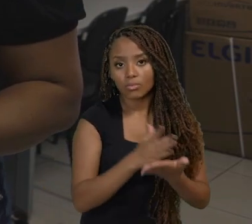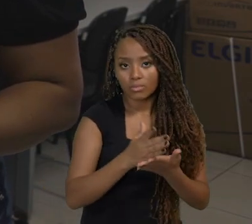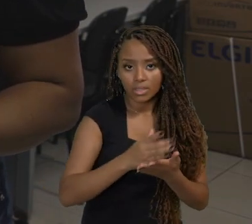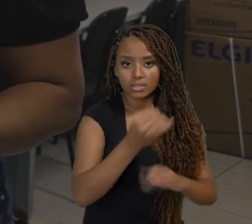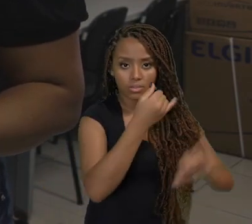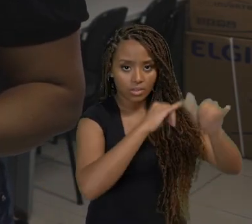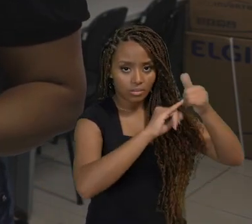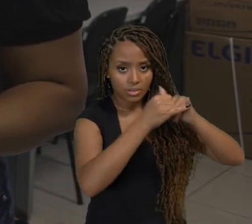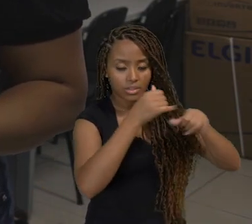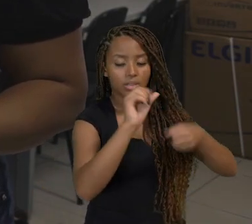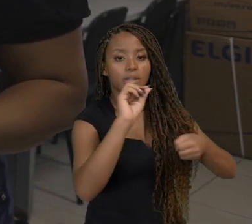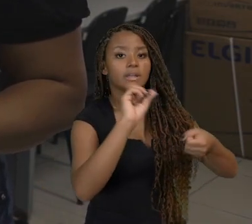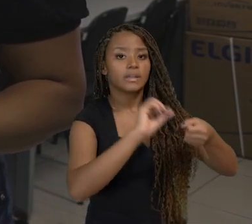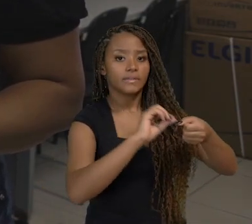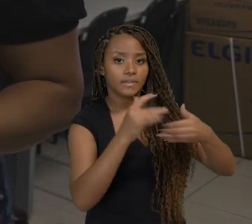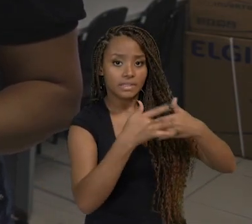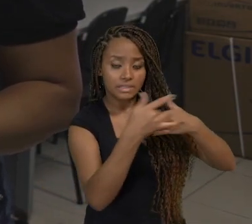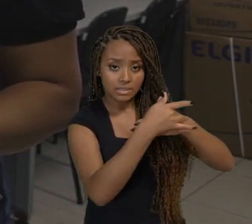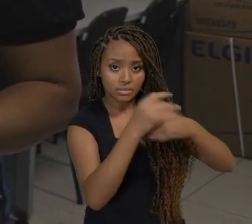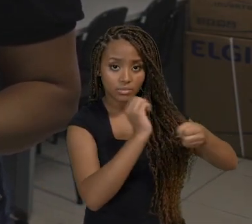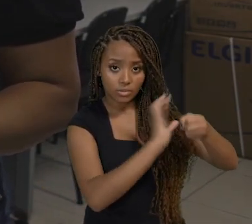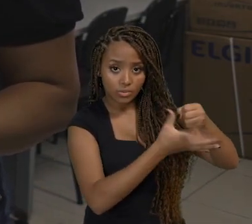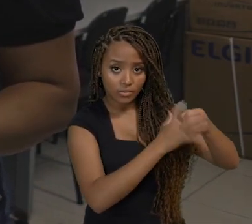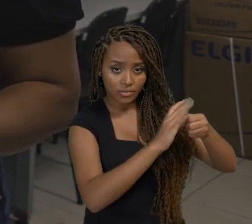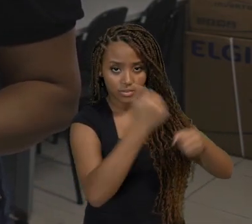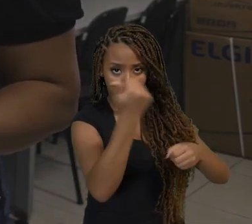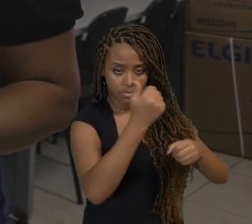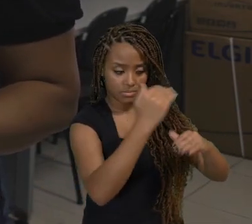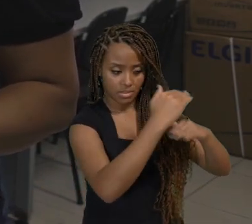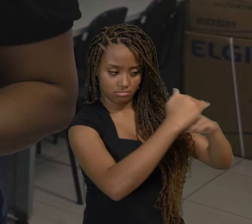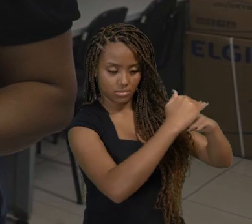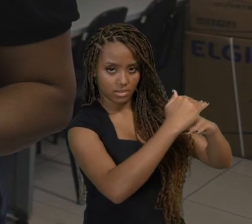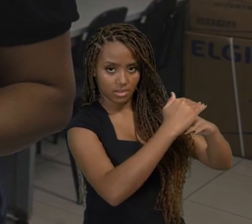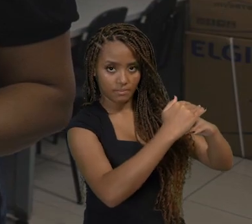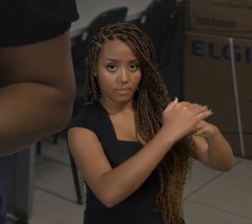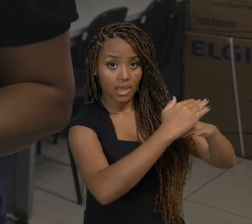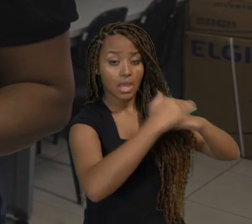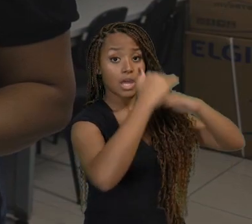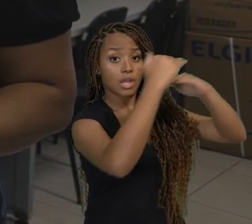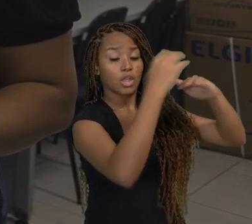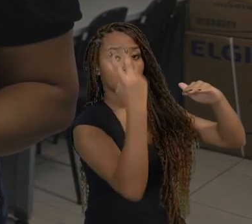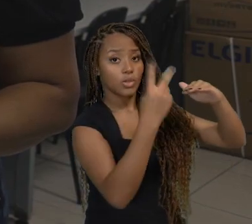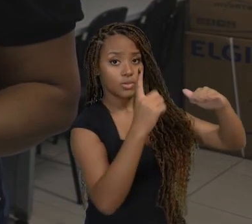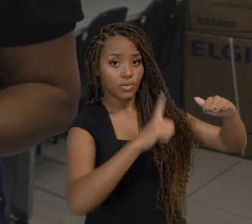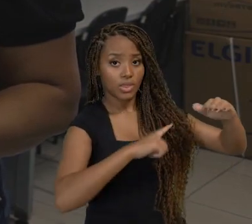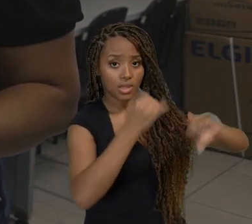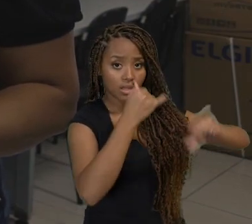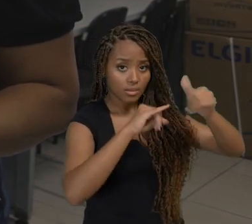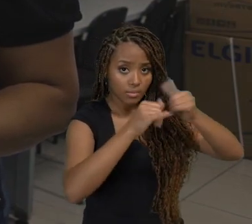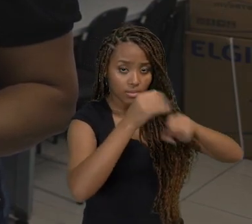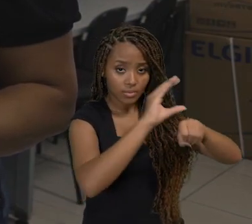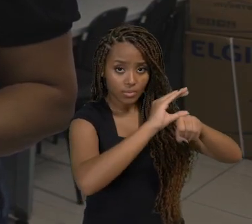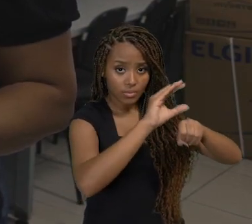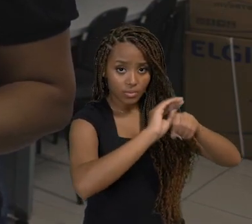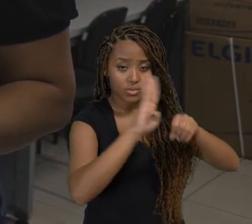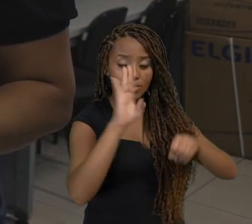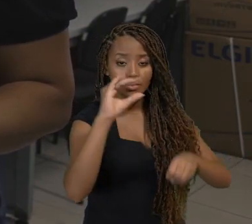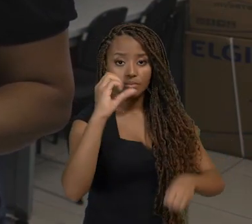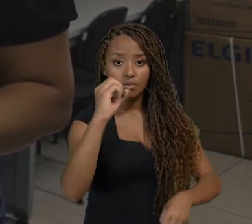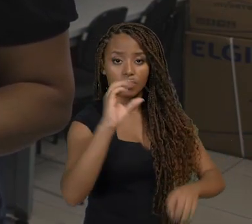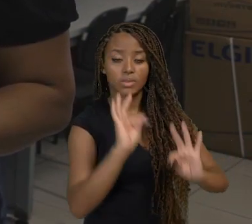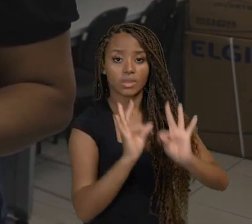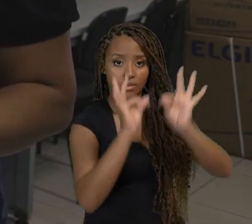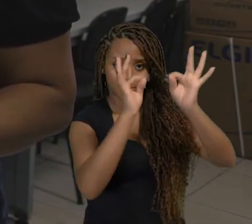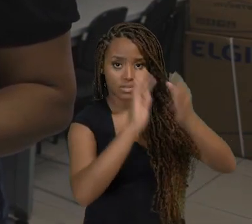que faz os exames de Covid, etc., no primeiro andar. No segundo andar, a gente tem laboratórios do curso de biotecnologia.